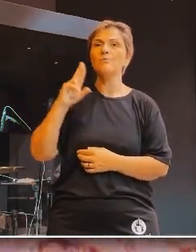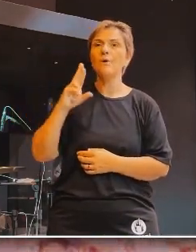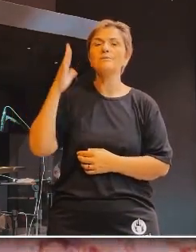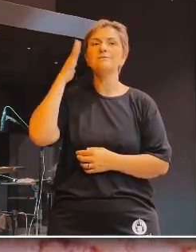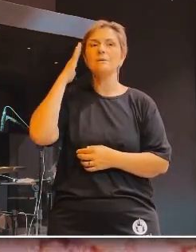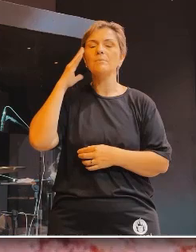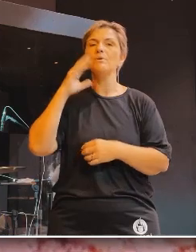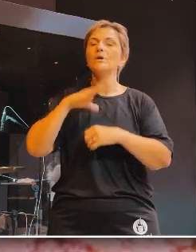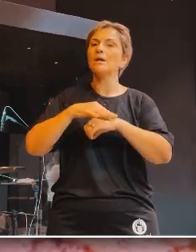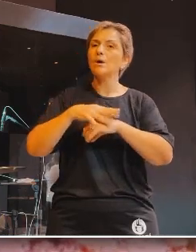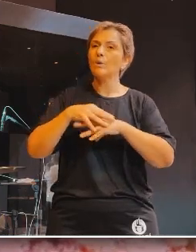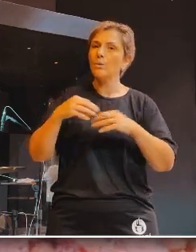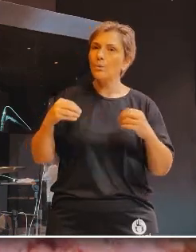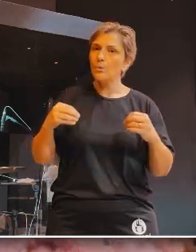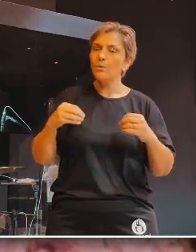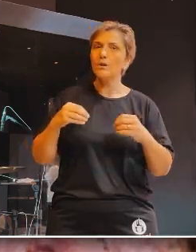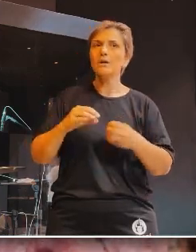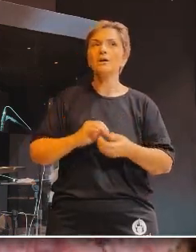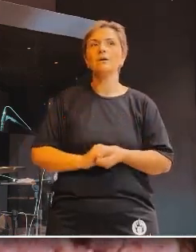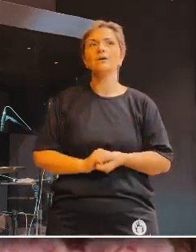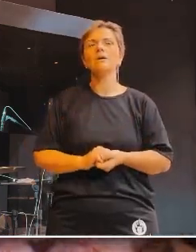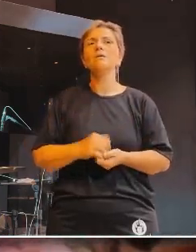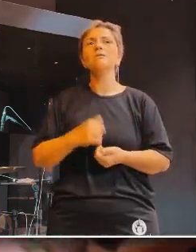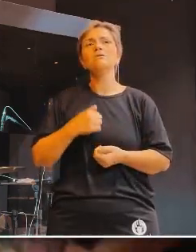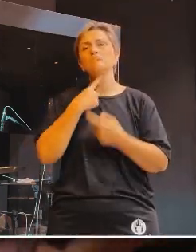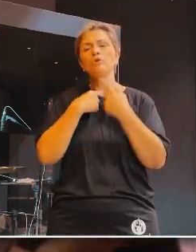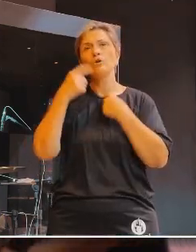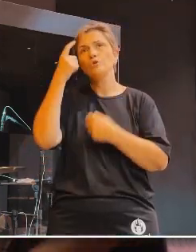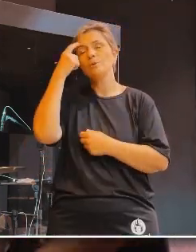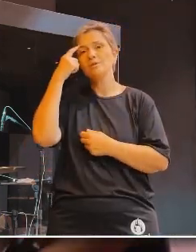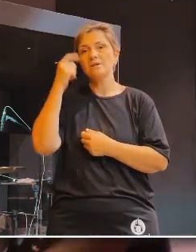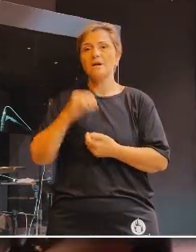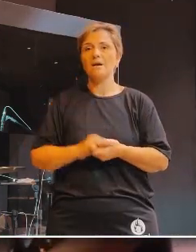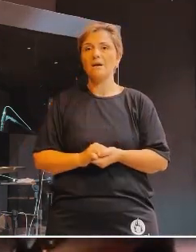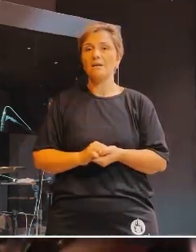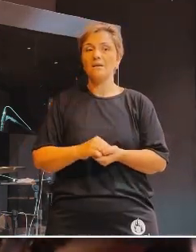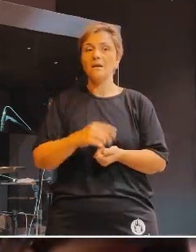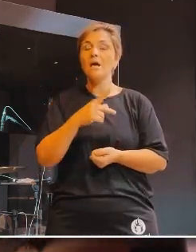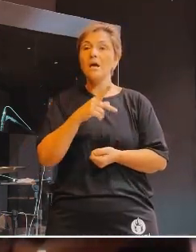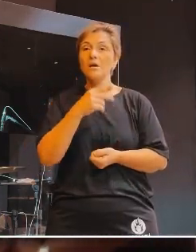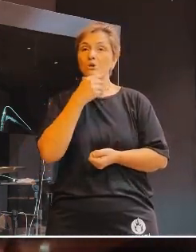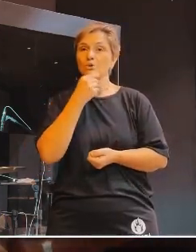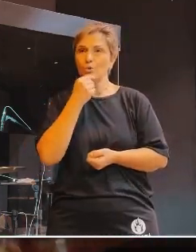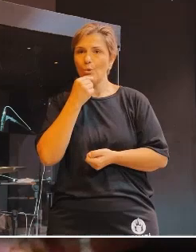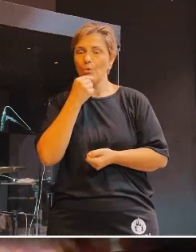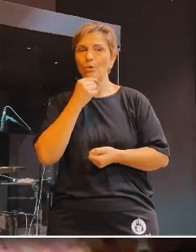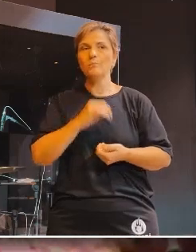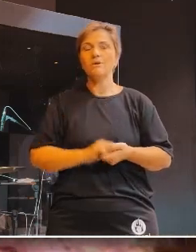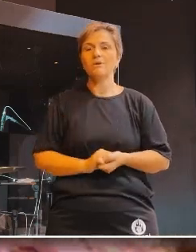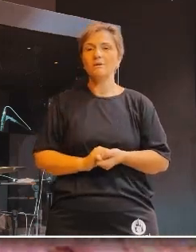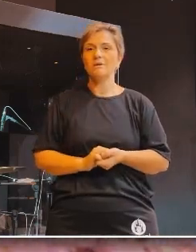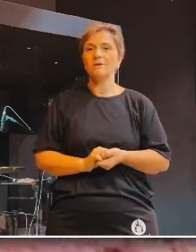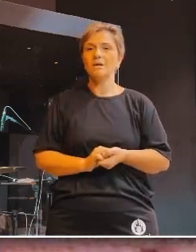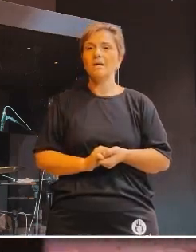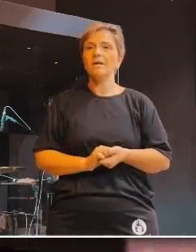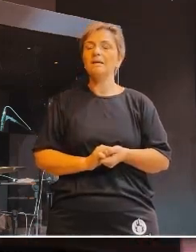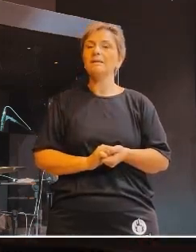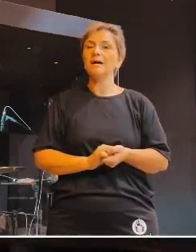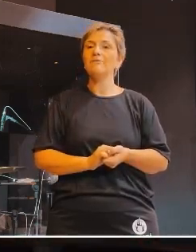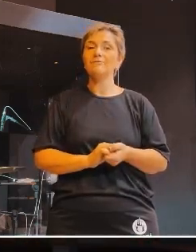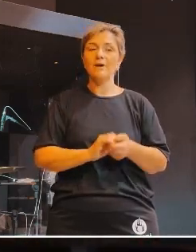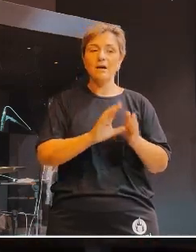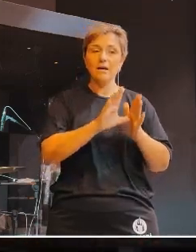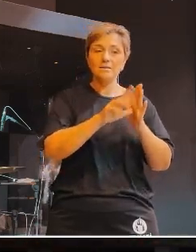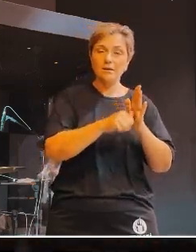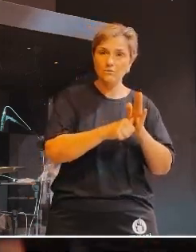cura. E eu gosto de pensar que esse homem que estava à beira do caminho, não só ele foi assaltado